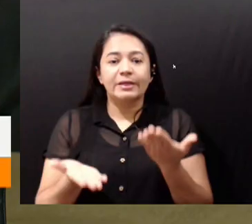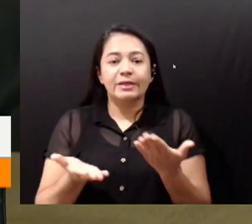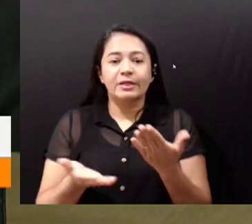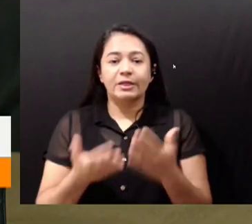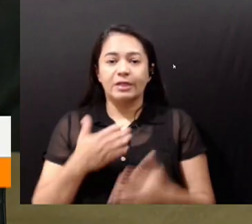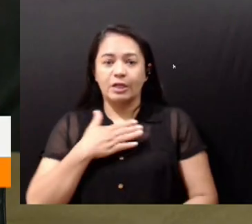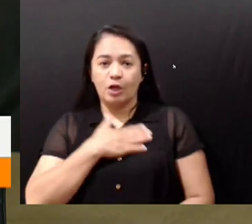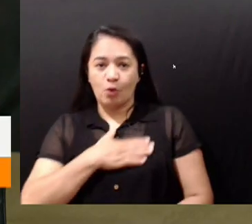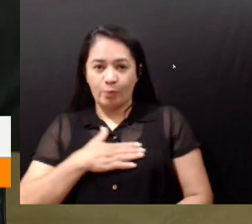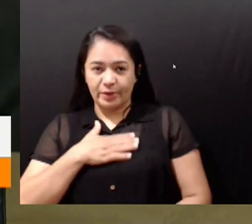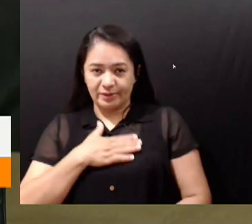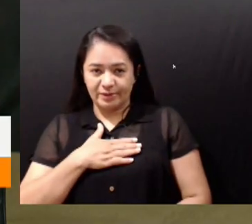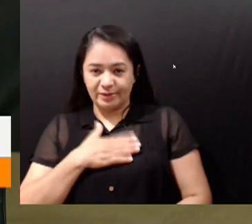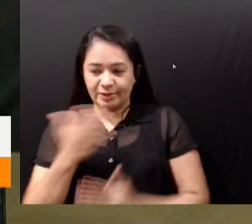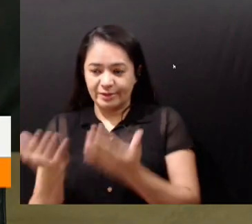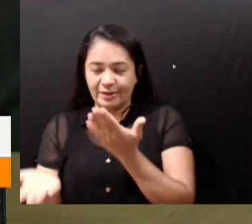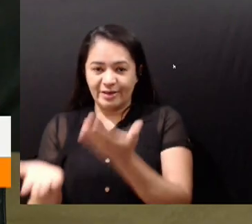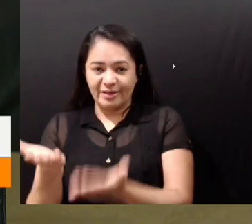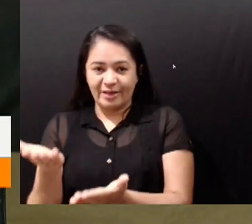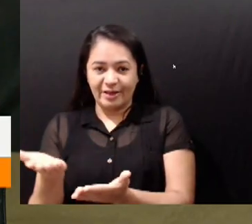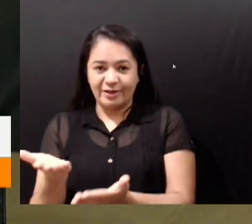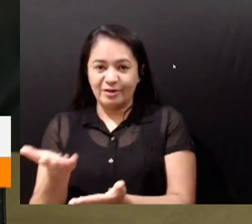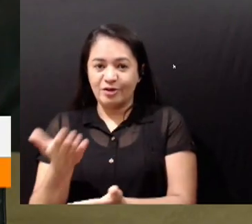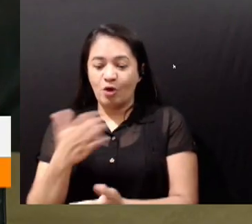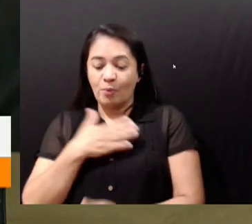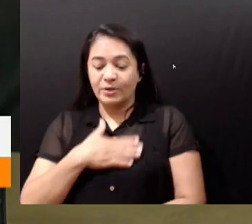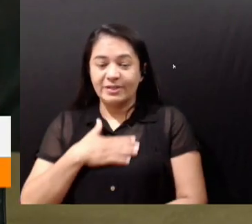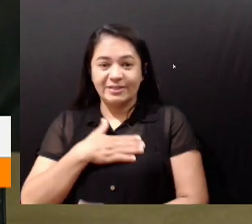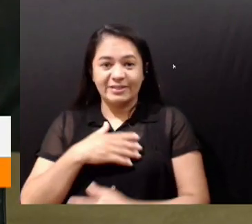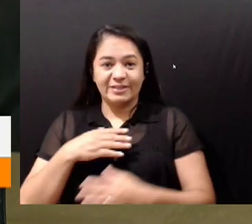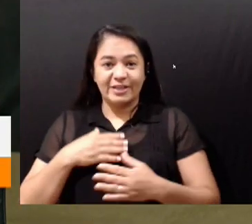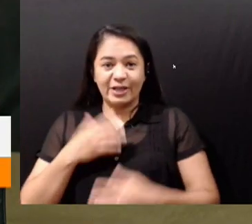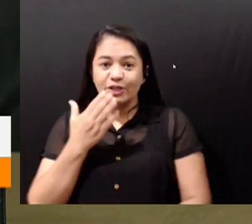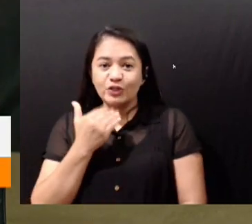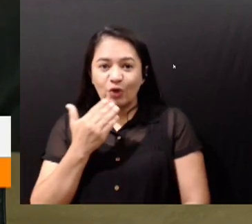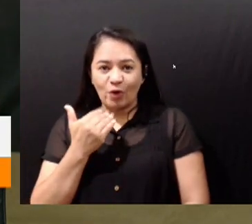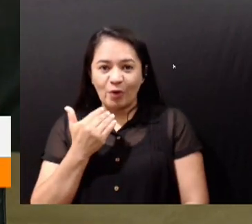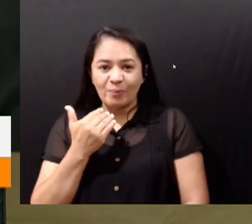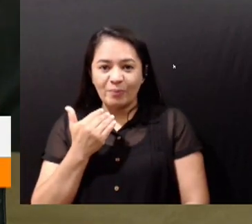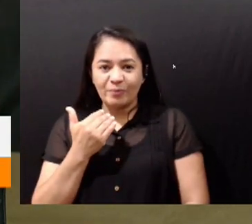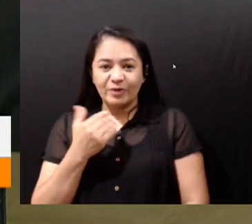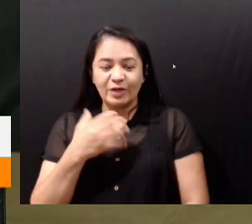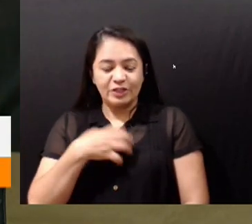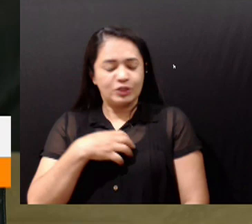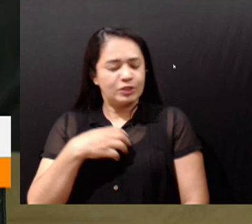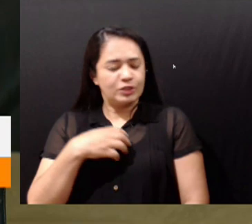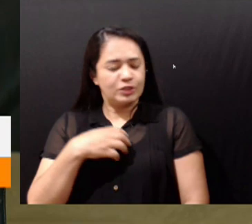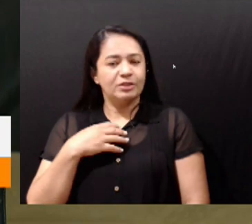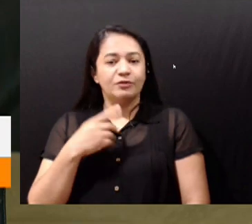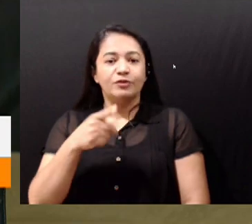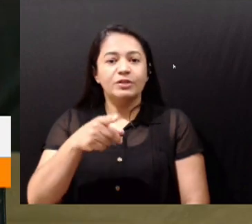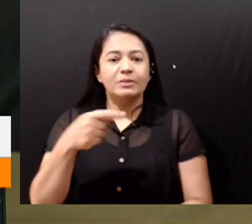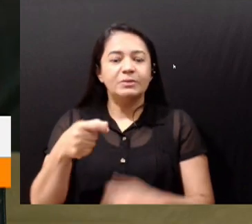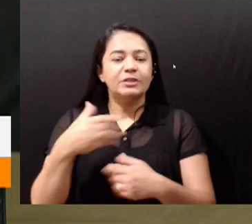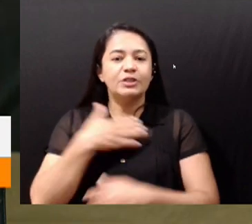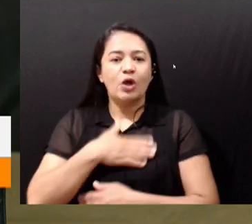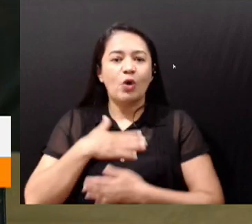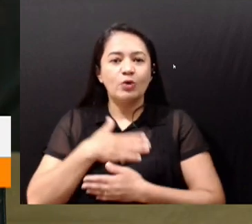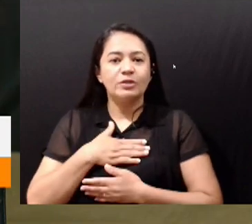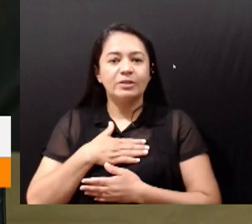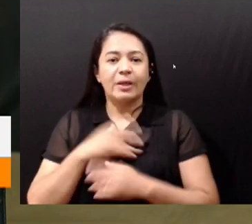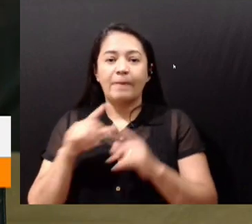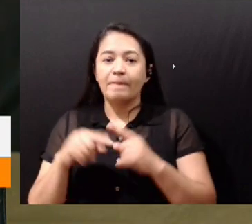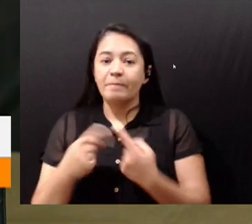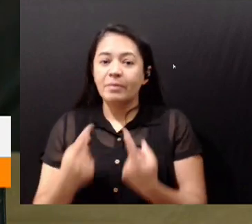né, de se alimentar, porque comer, a gente sente prazer em se alimentar. Você tem que estar gostando do que você está comendo. Só que a gente tem que